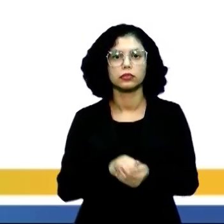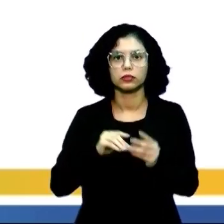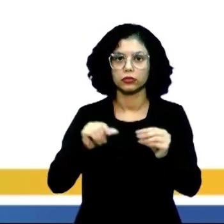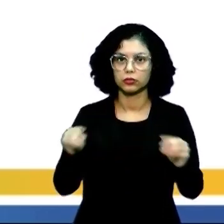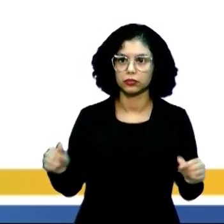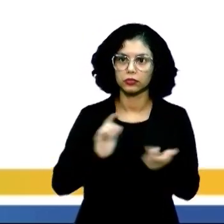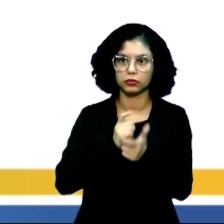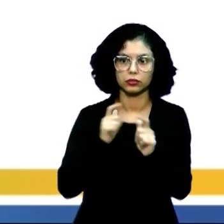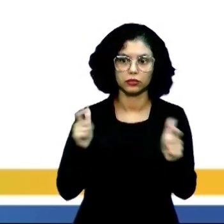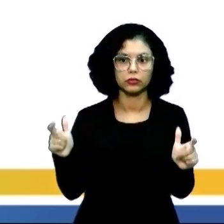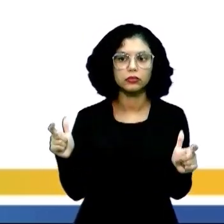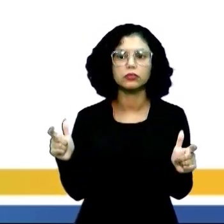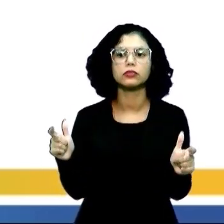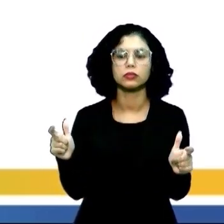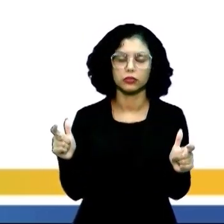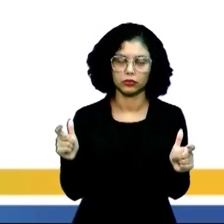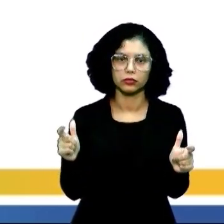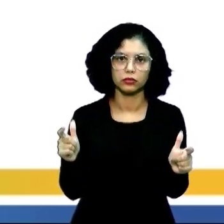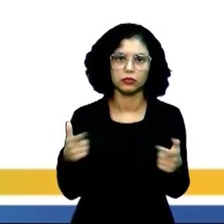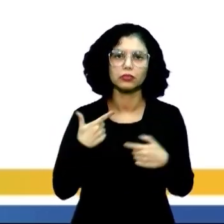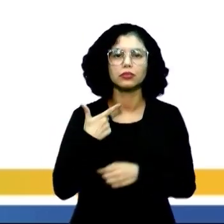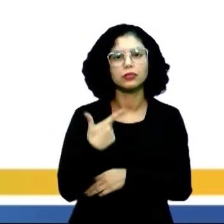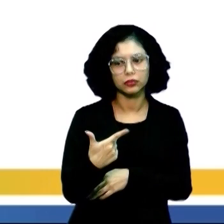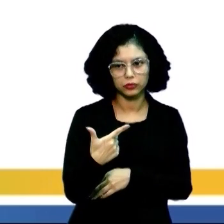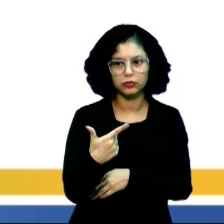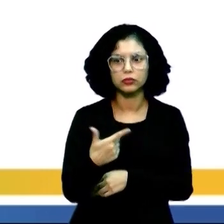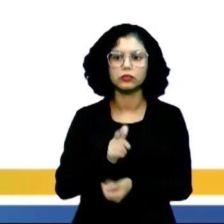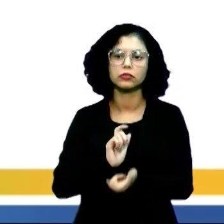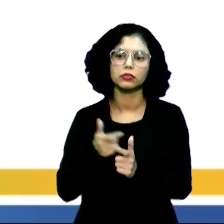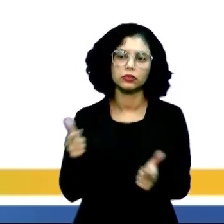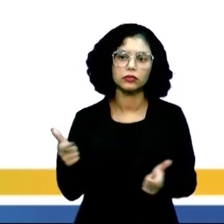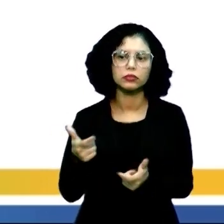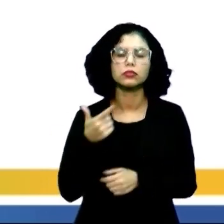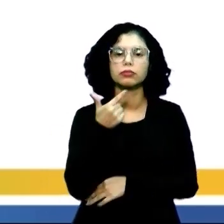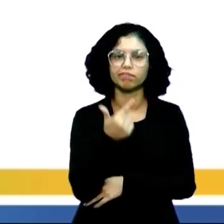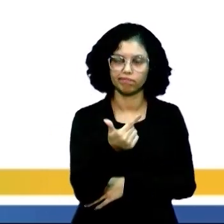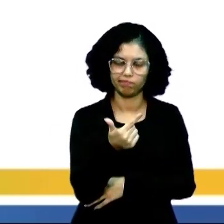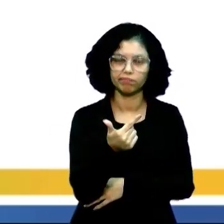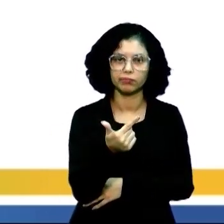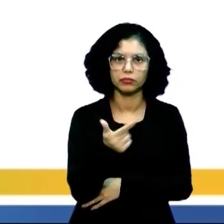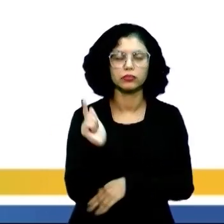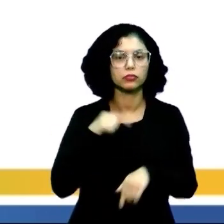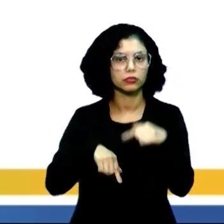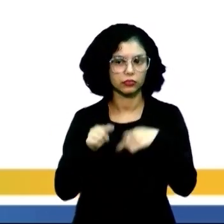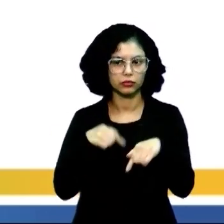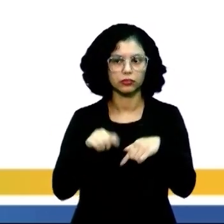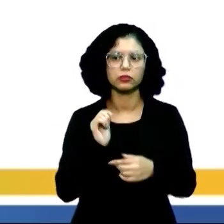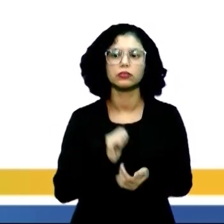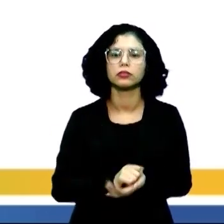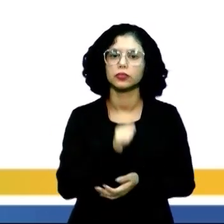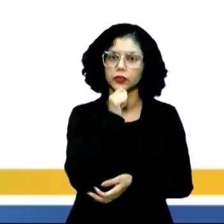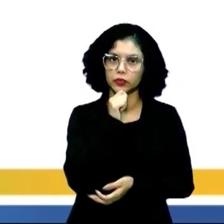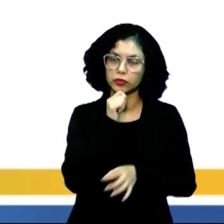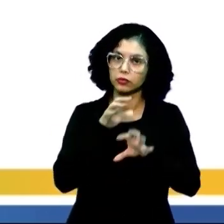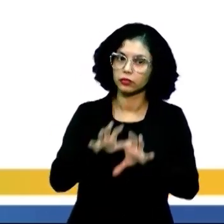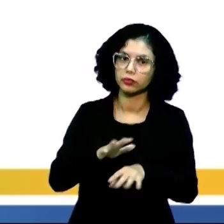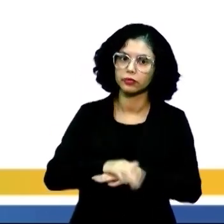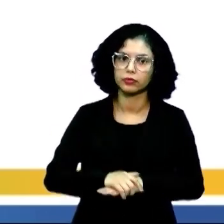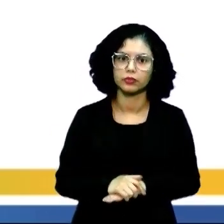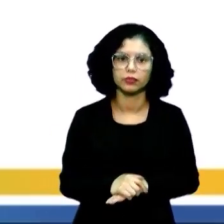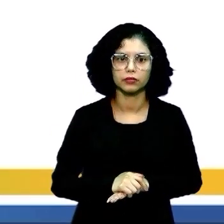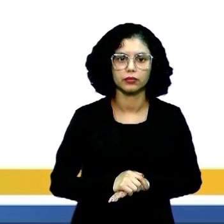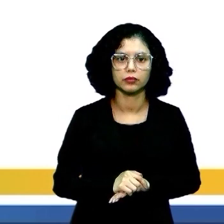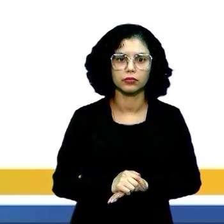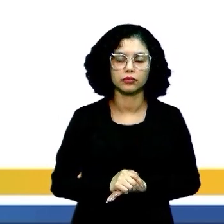grandes arsenais de armas, né? Grande arsenal de armas químicas. Então, logo,